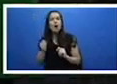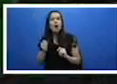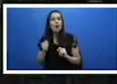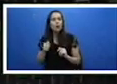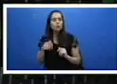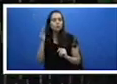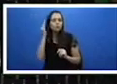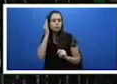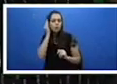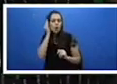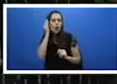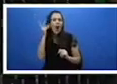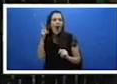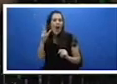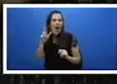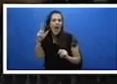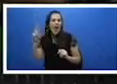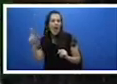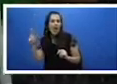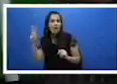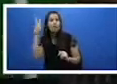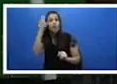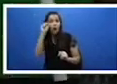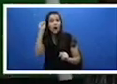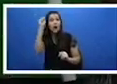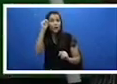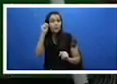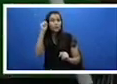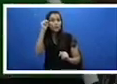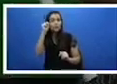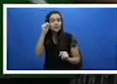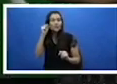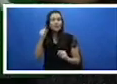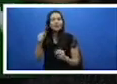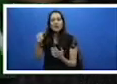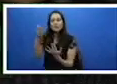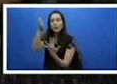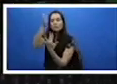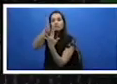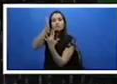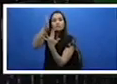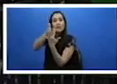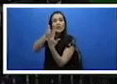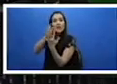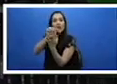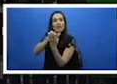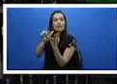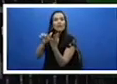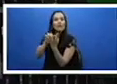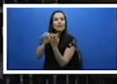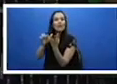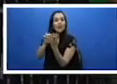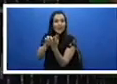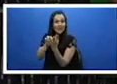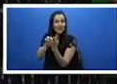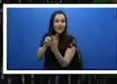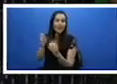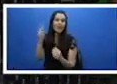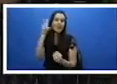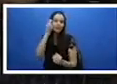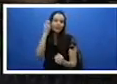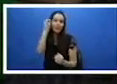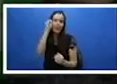é forte, ó. Ainda vem 2 R's. Só que ele está entre vogais. Quando ele está entre vogais, então nós